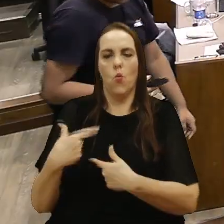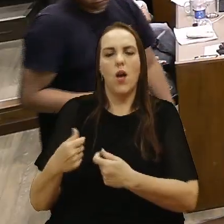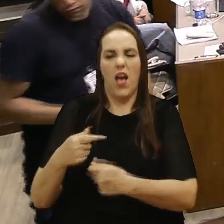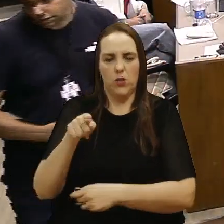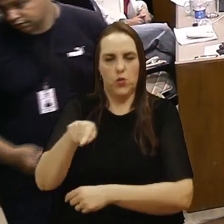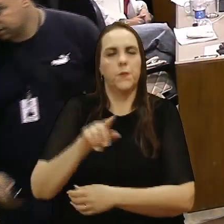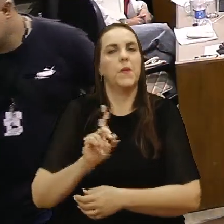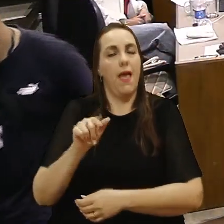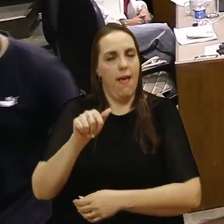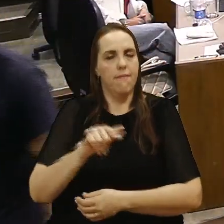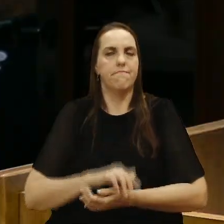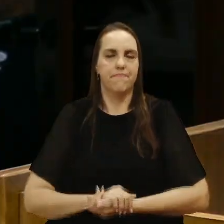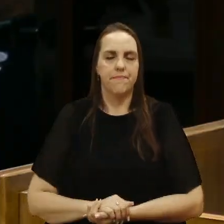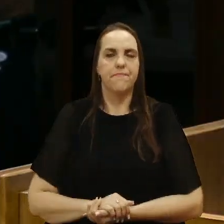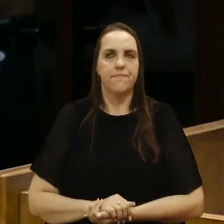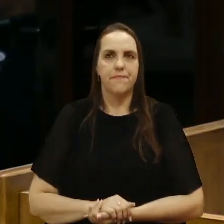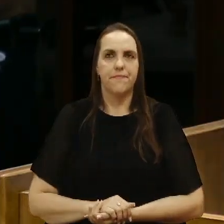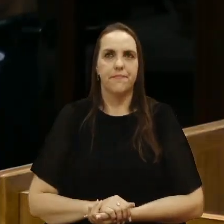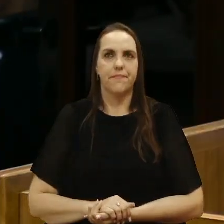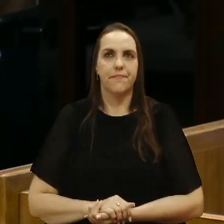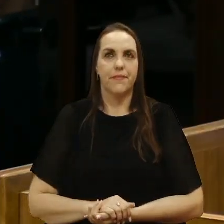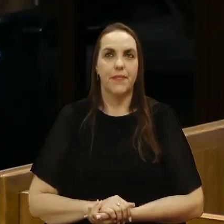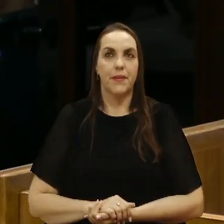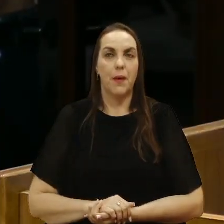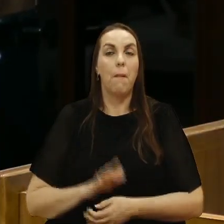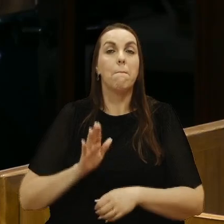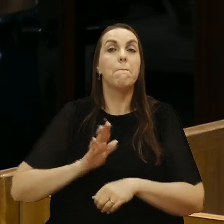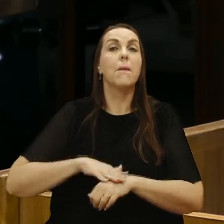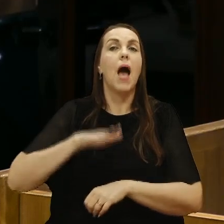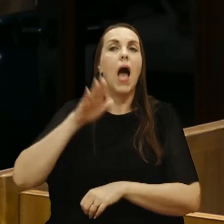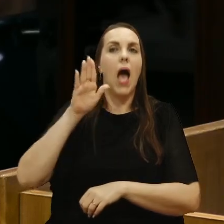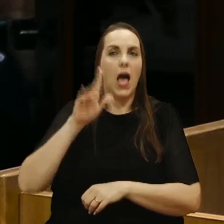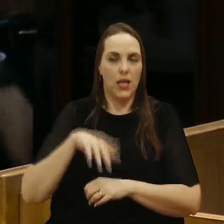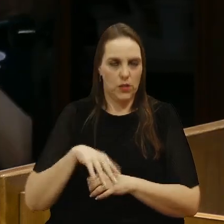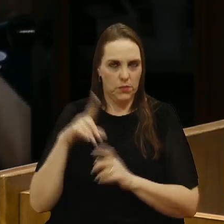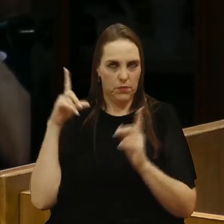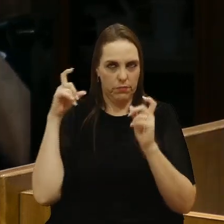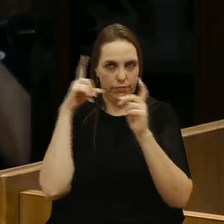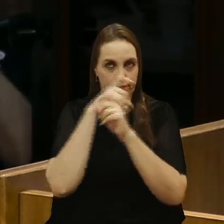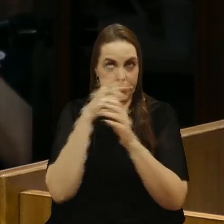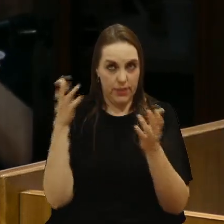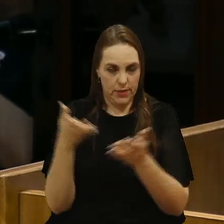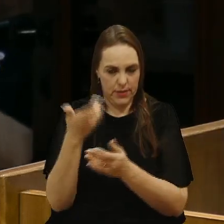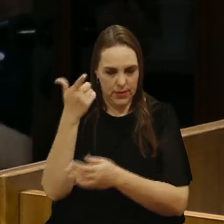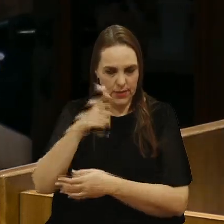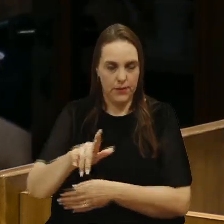E agora, mais um desgaste. Então eu queria dizer para o prefeito,